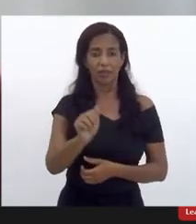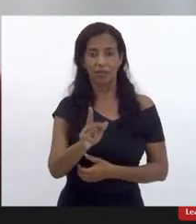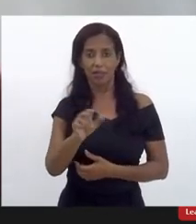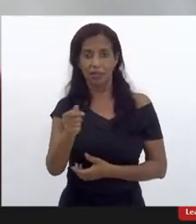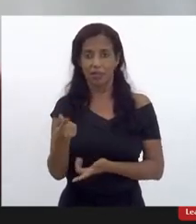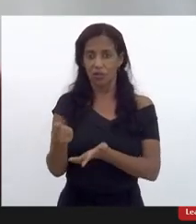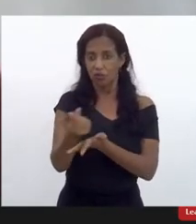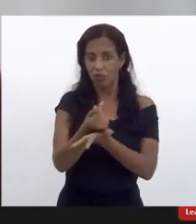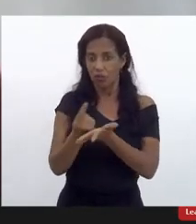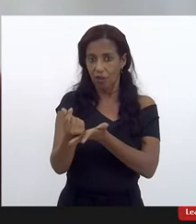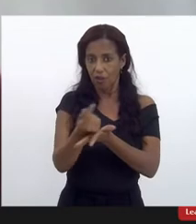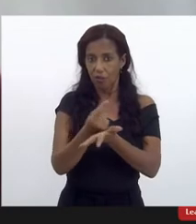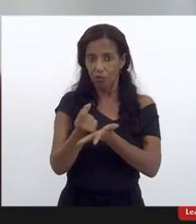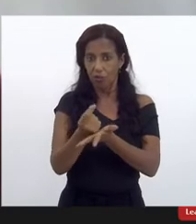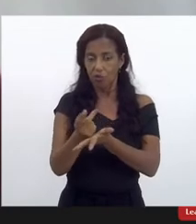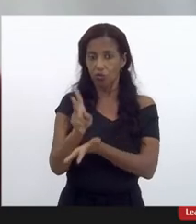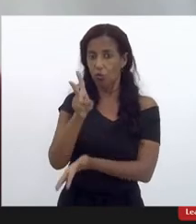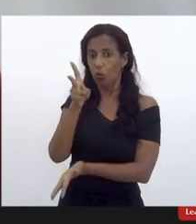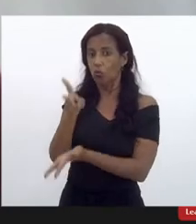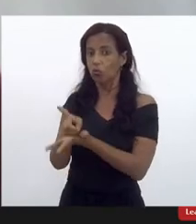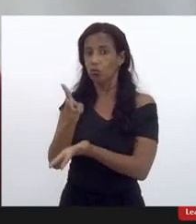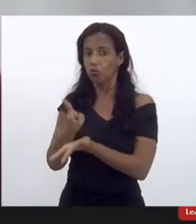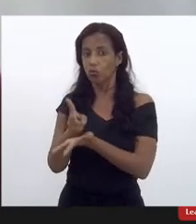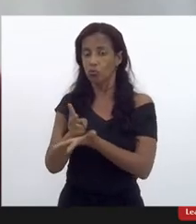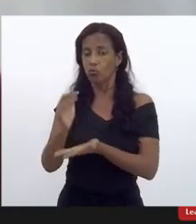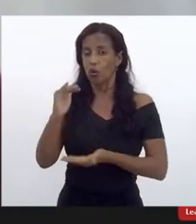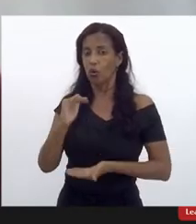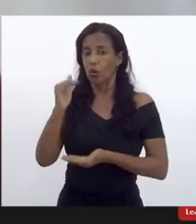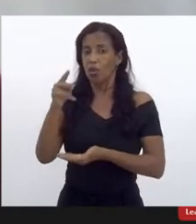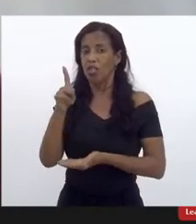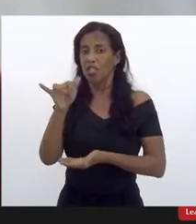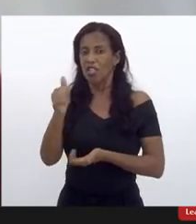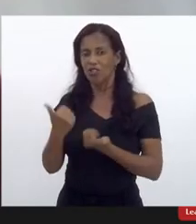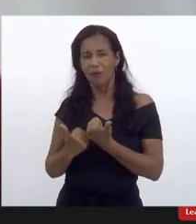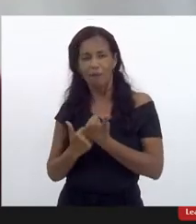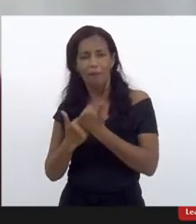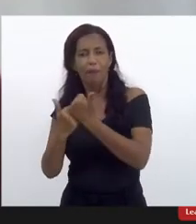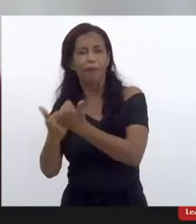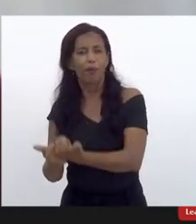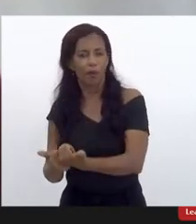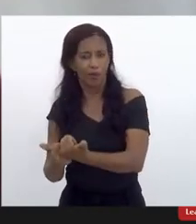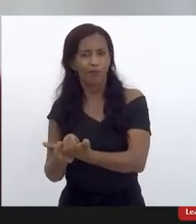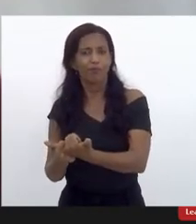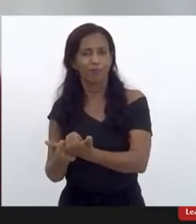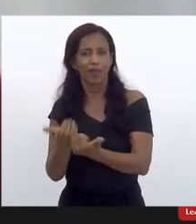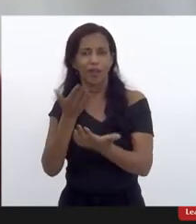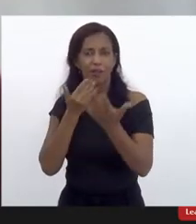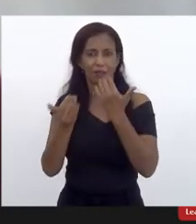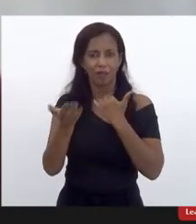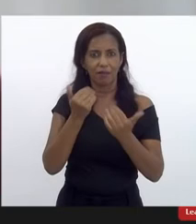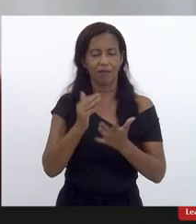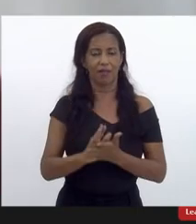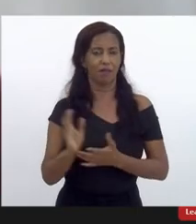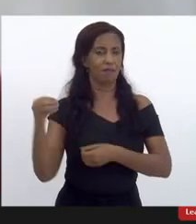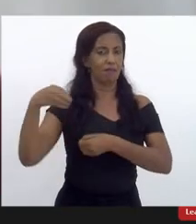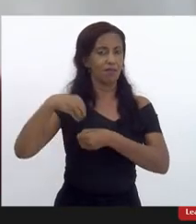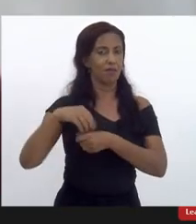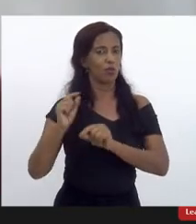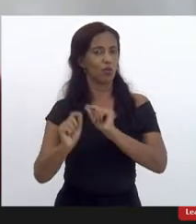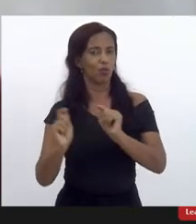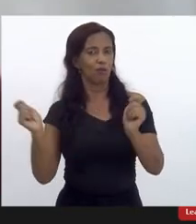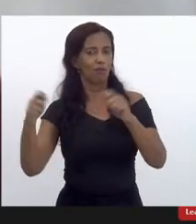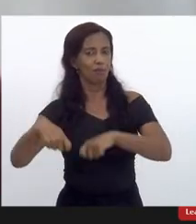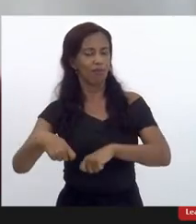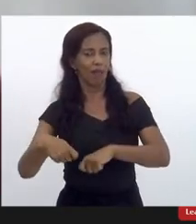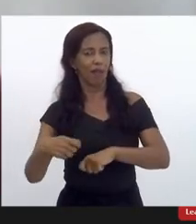preço, de manter um kit de apoio, um kit de apoio alimentar, dentro do que é possível